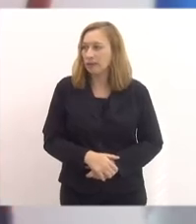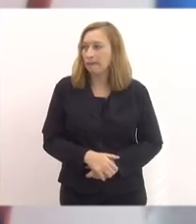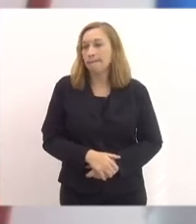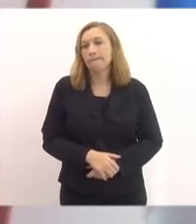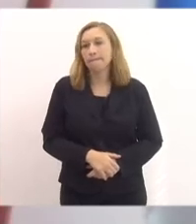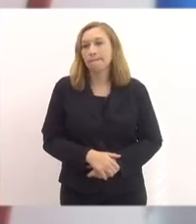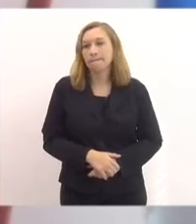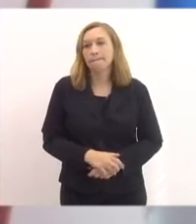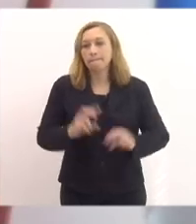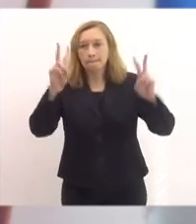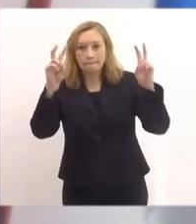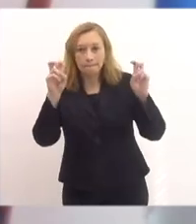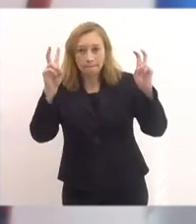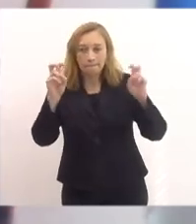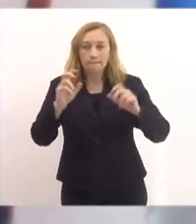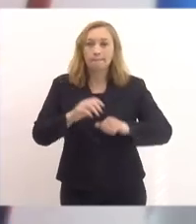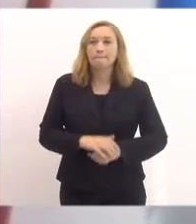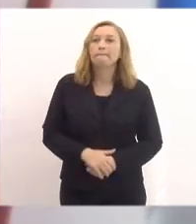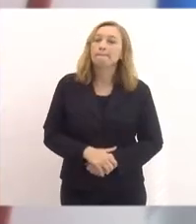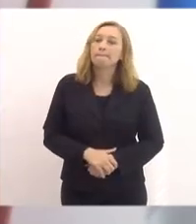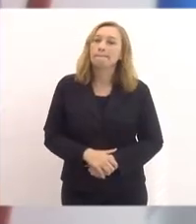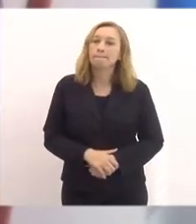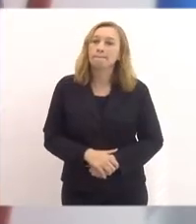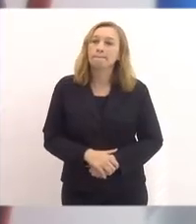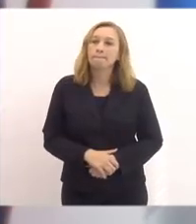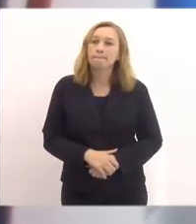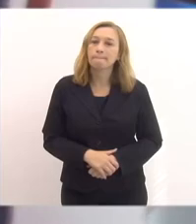porque é uma questão... Nenhum deles aqui, se fizer uma enquete,